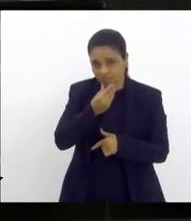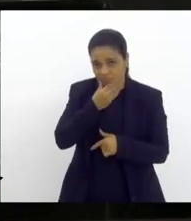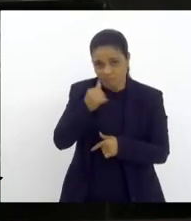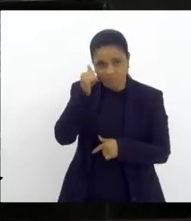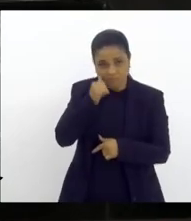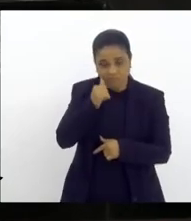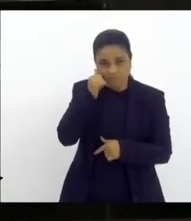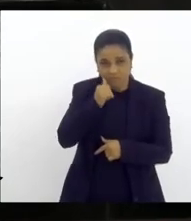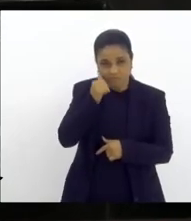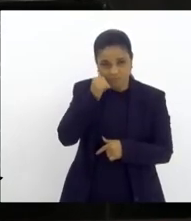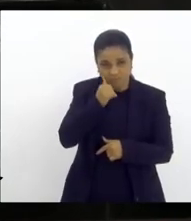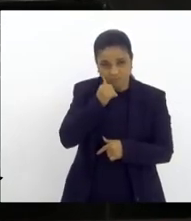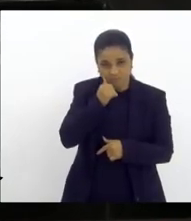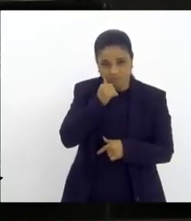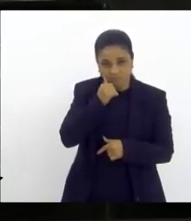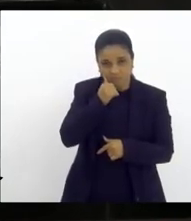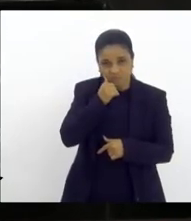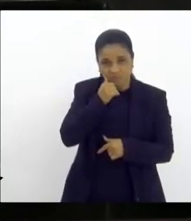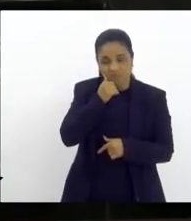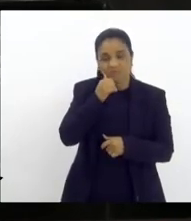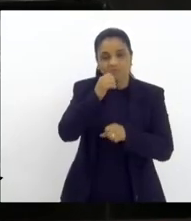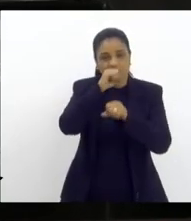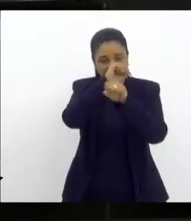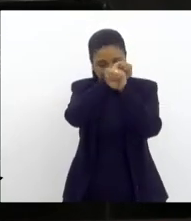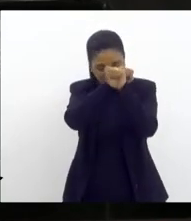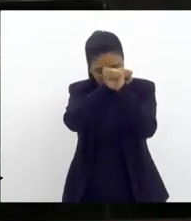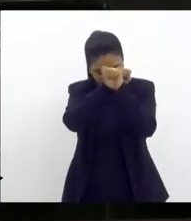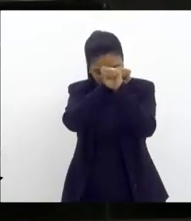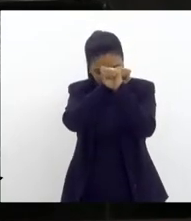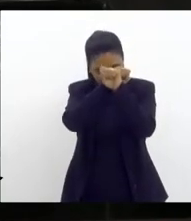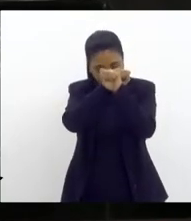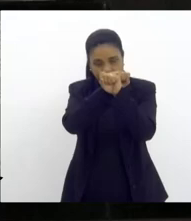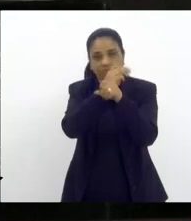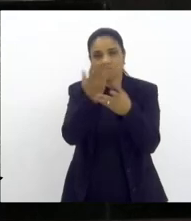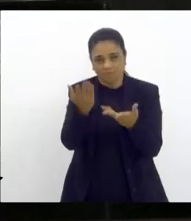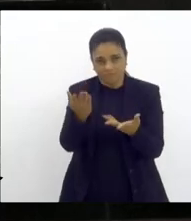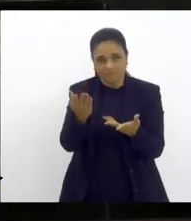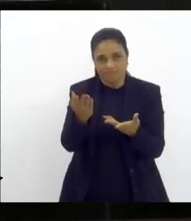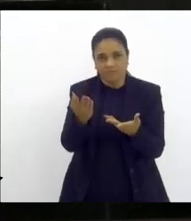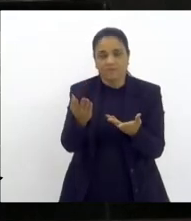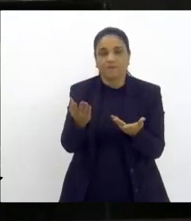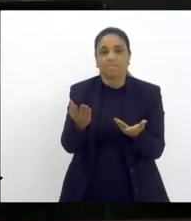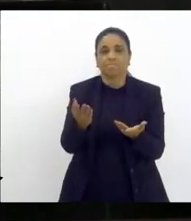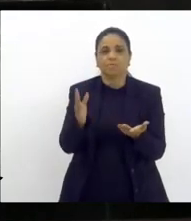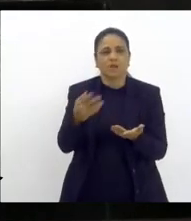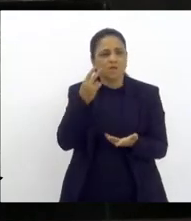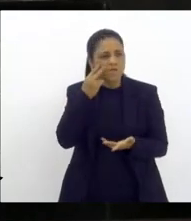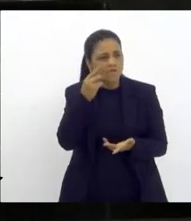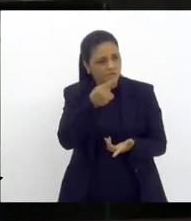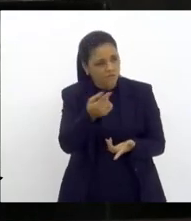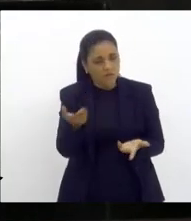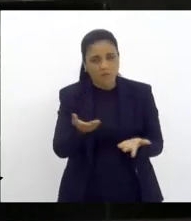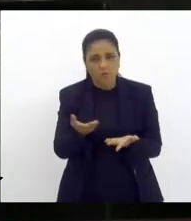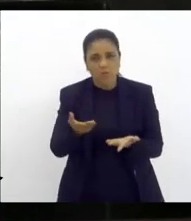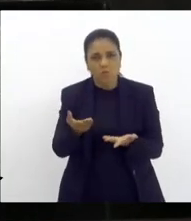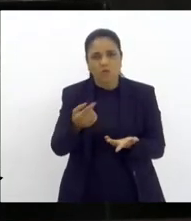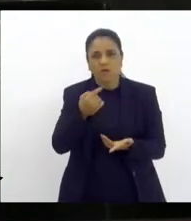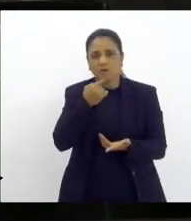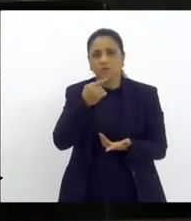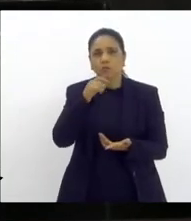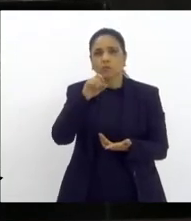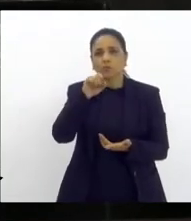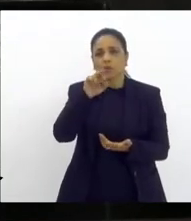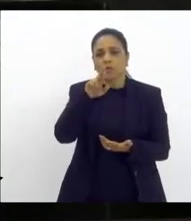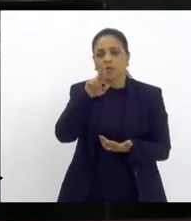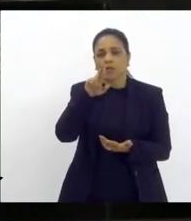em função análoga a escravidão nós vimos recentemente casos do Rio Grande do Sul